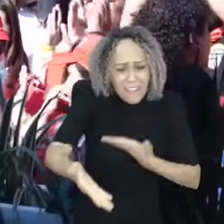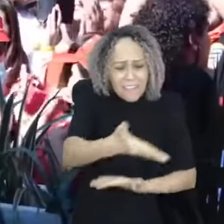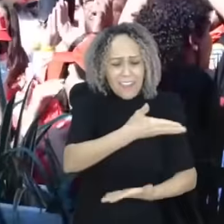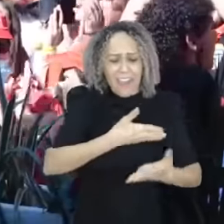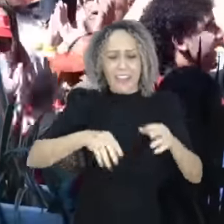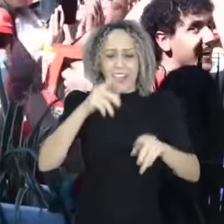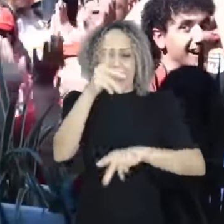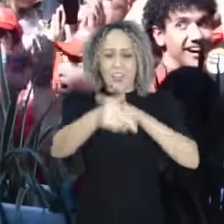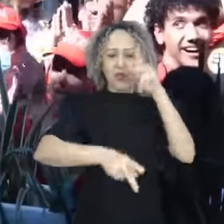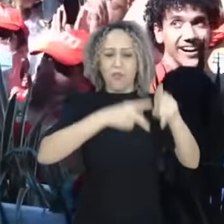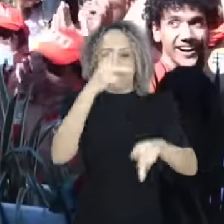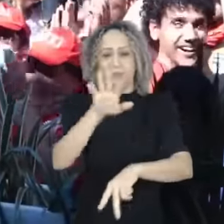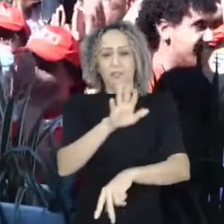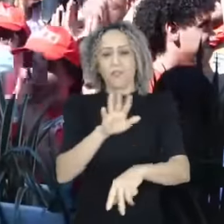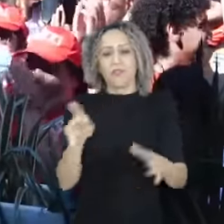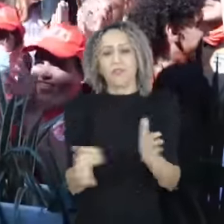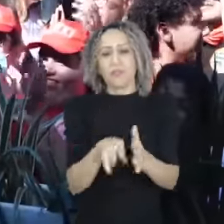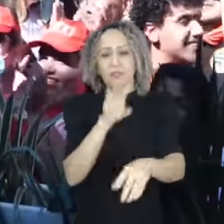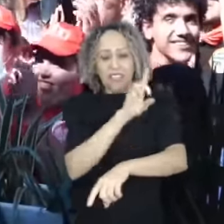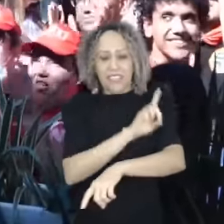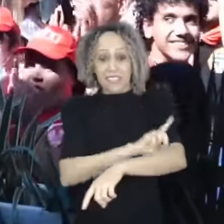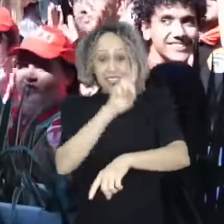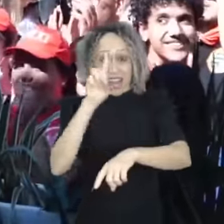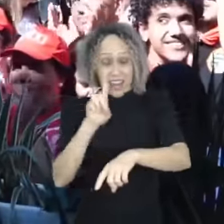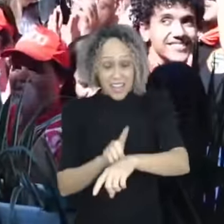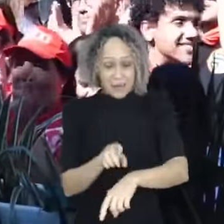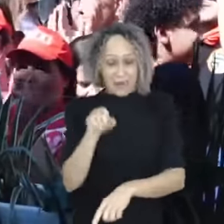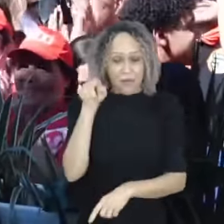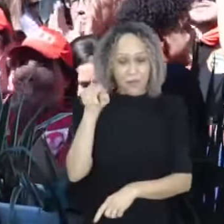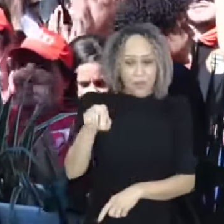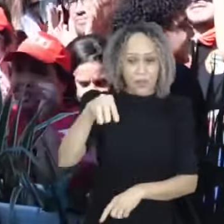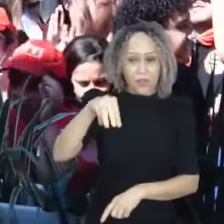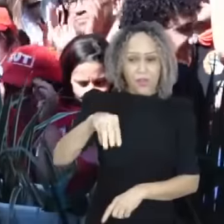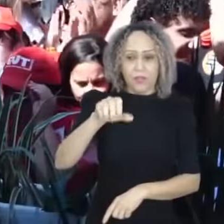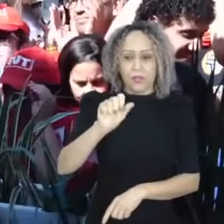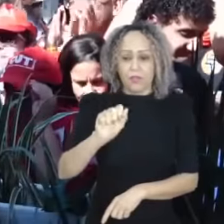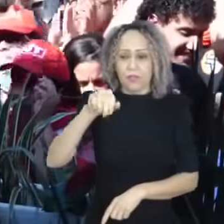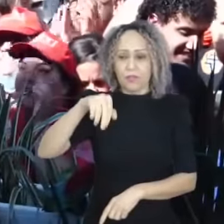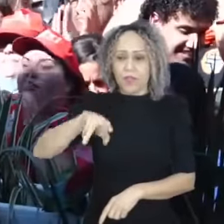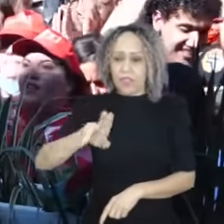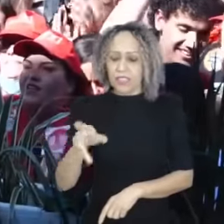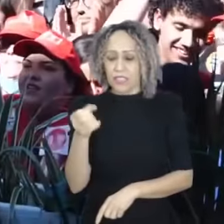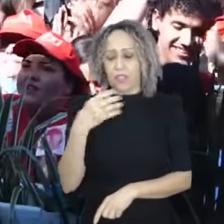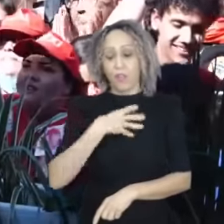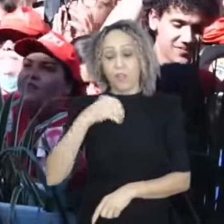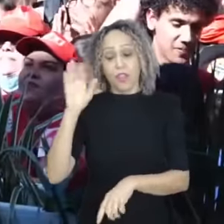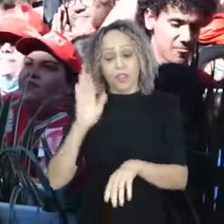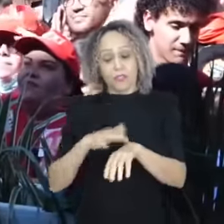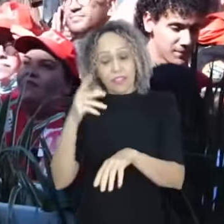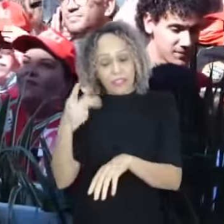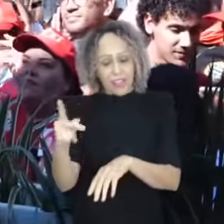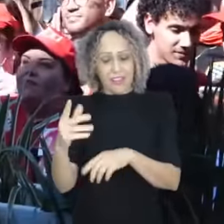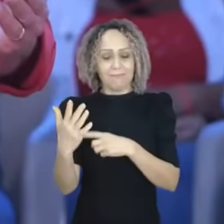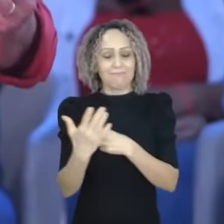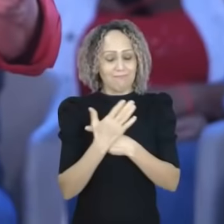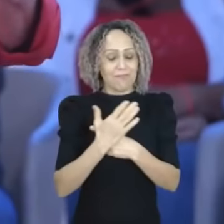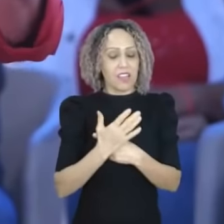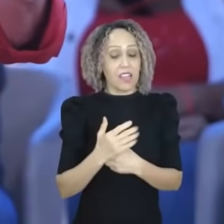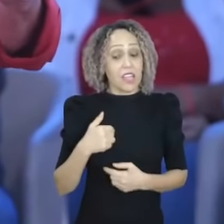dele que tiveram nessa batalha. Obrigado, Maninho. Obrigado. É o seguinte, essa coisa, essa dívida que eu tenho com